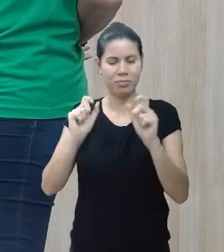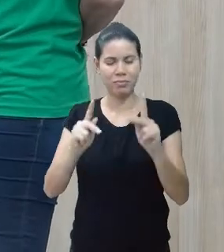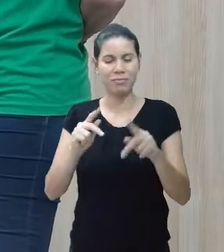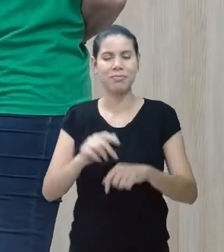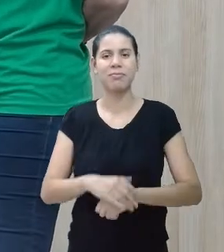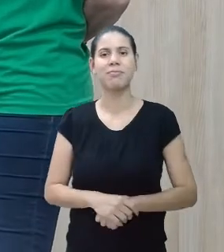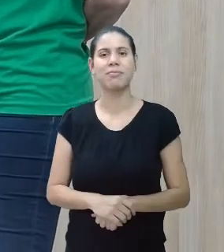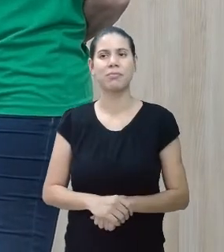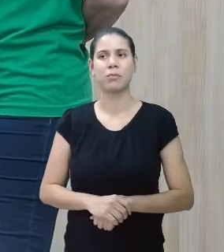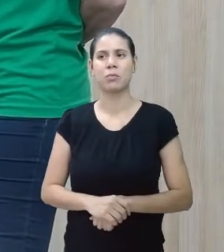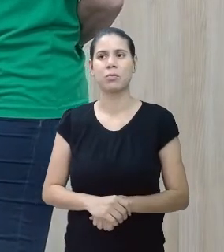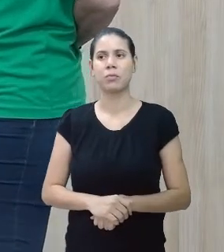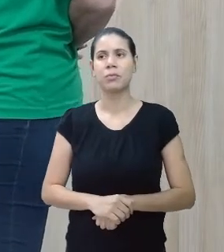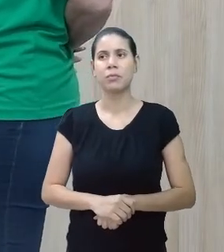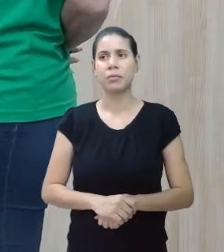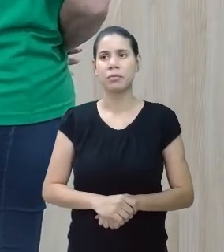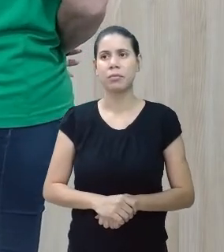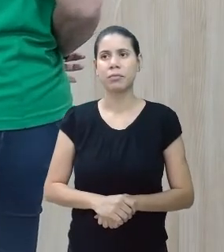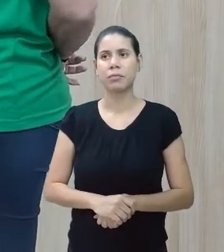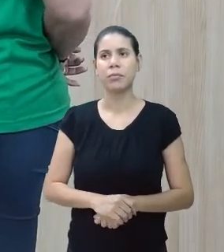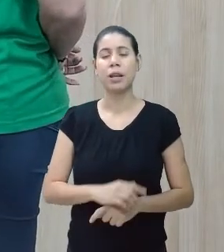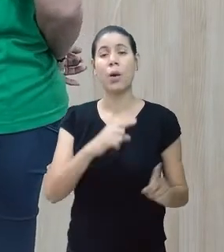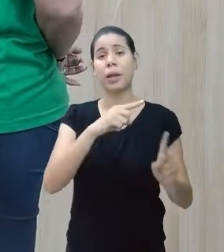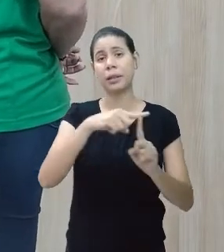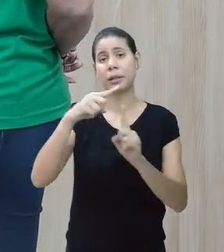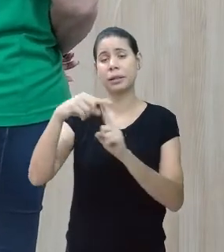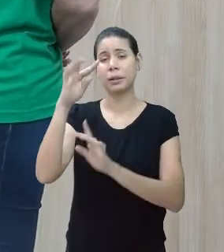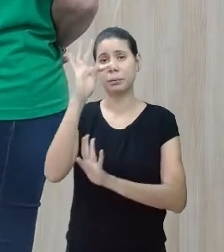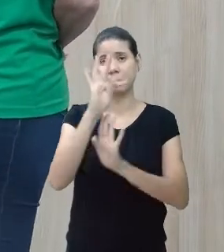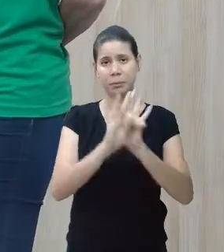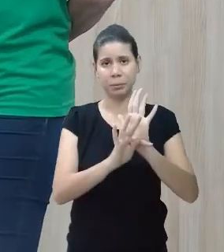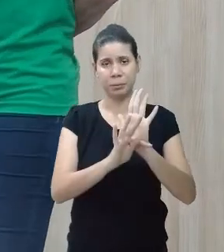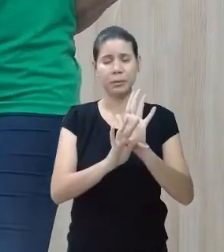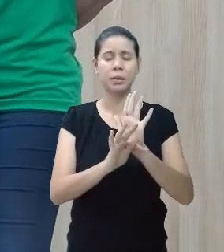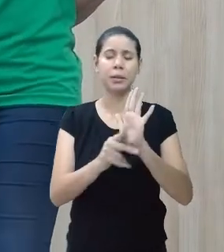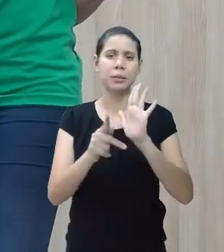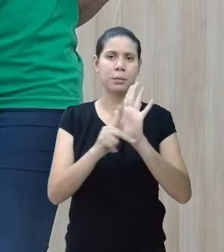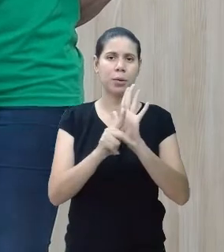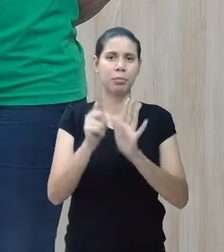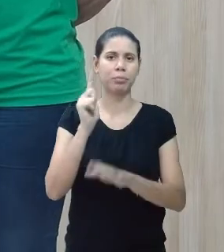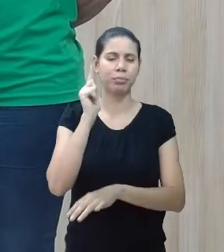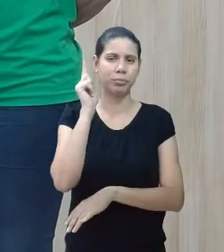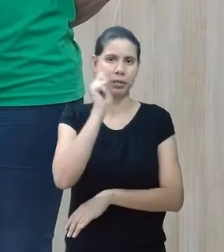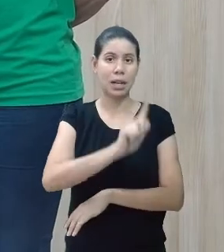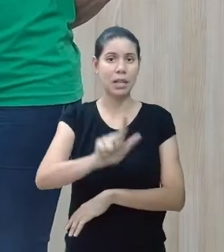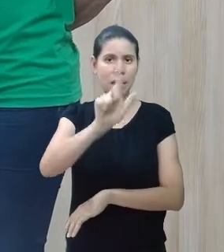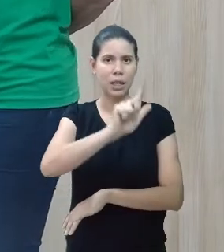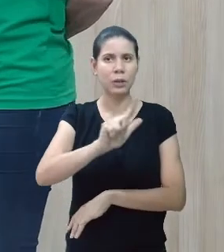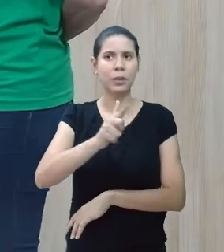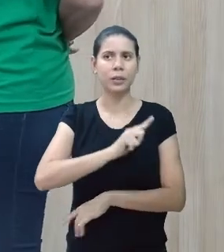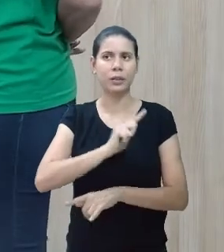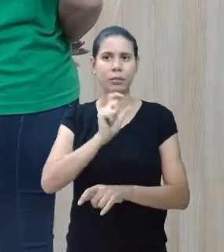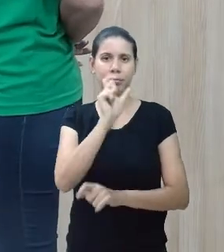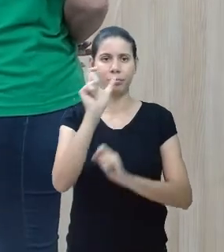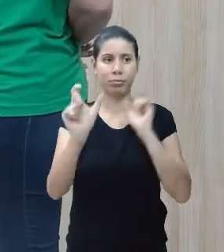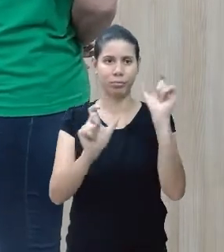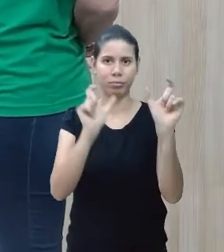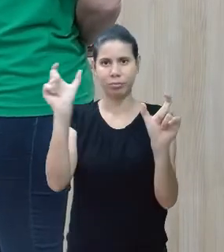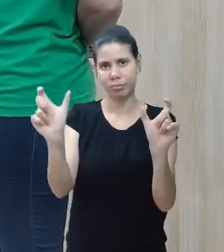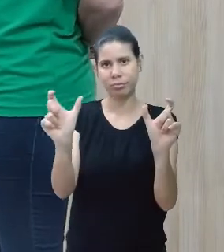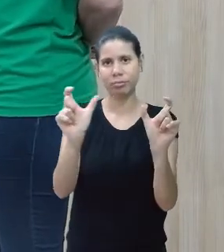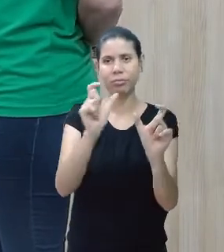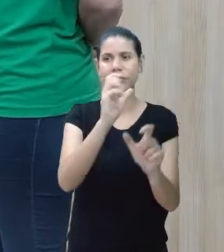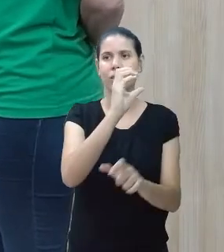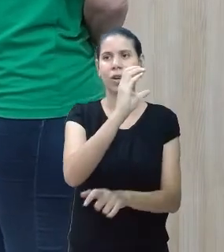mais agrada. Tipos de texto literário, crônicas e contos, né? Tanto